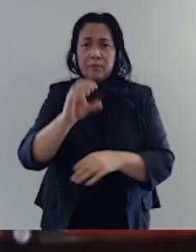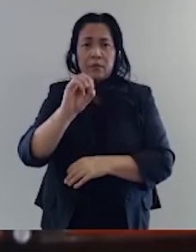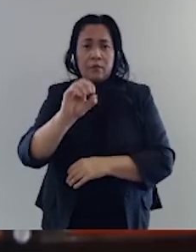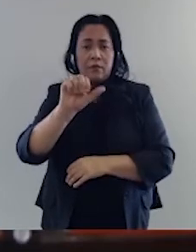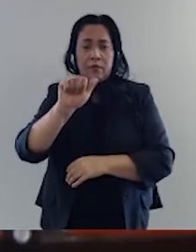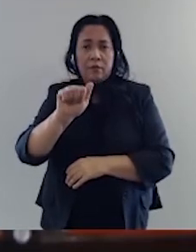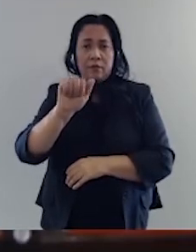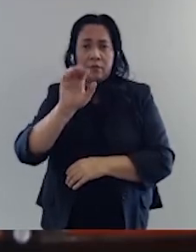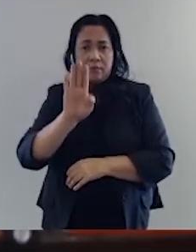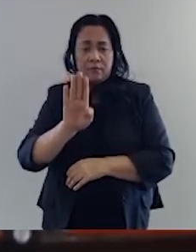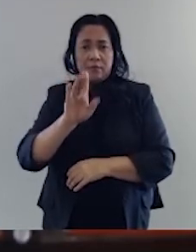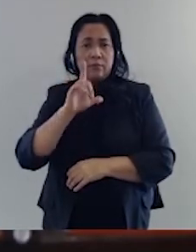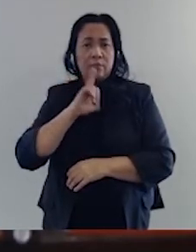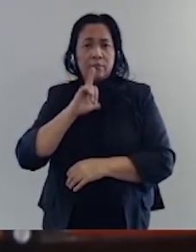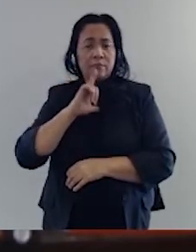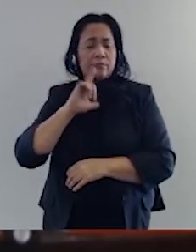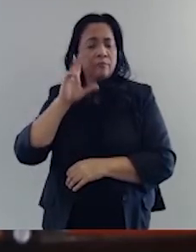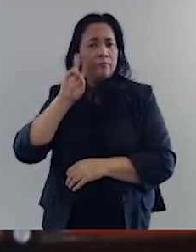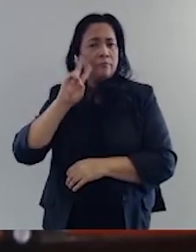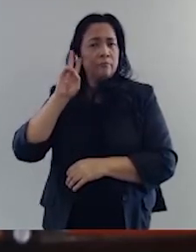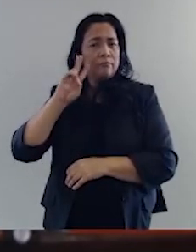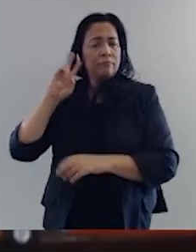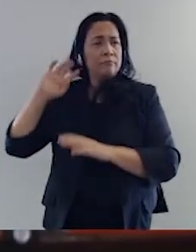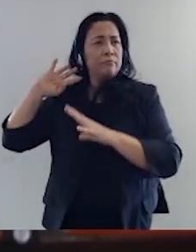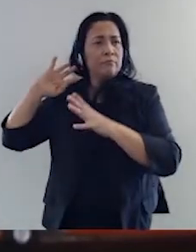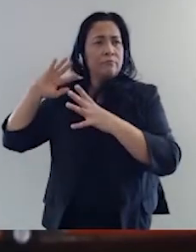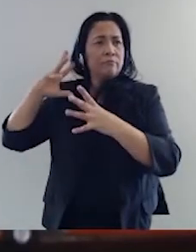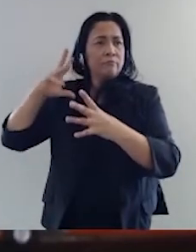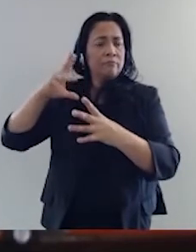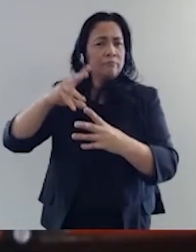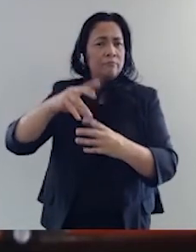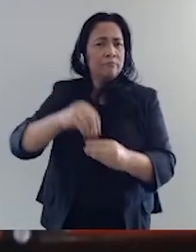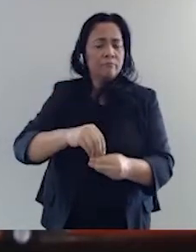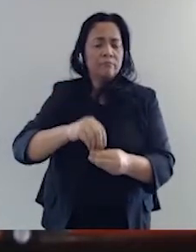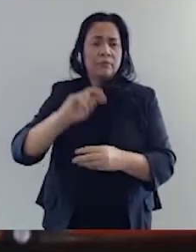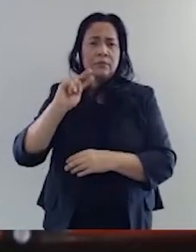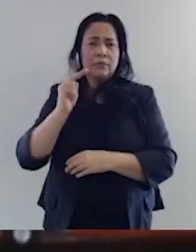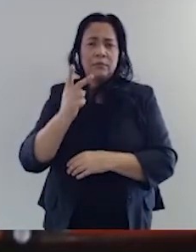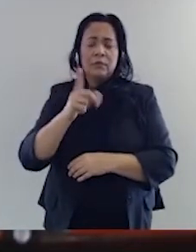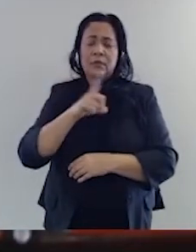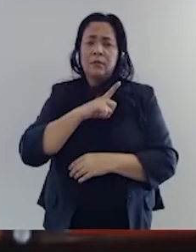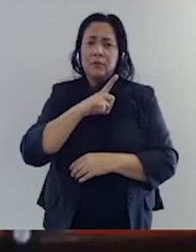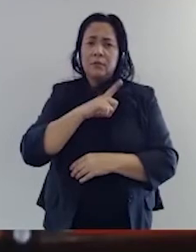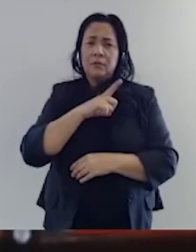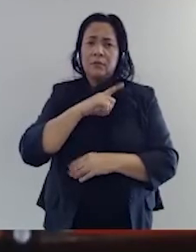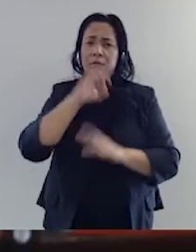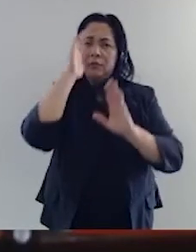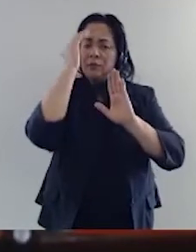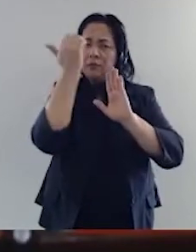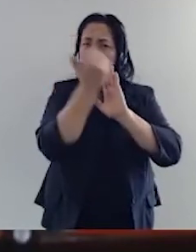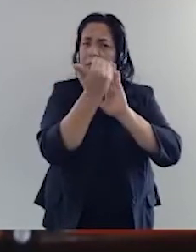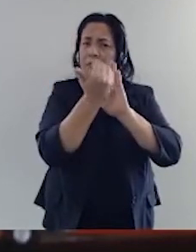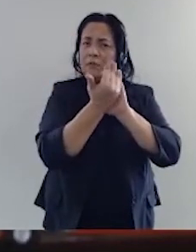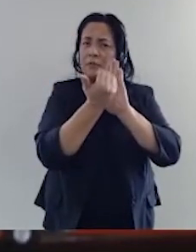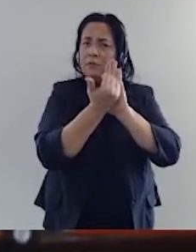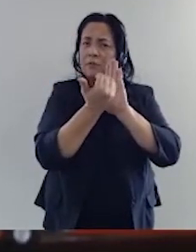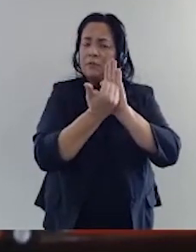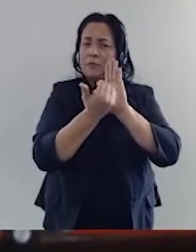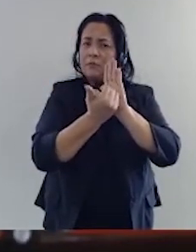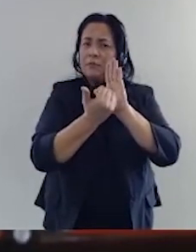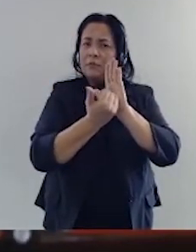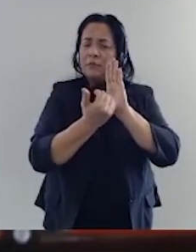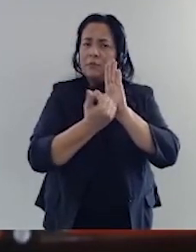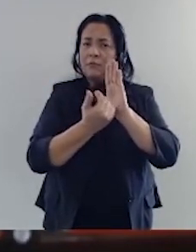tem, historicamente, estado com a democracia, tem lutado pela democracia